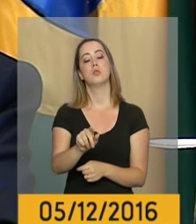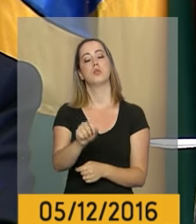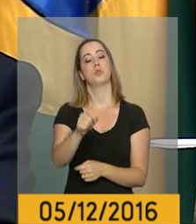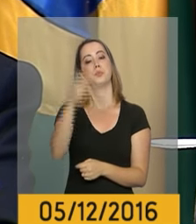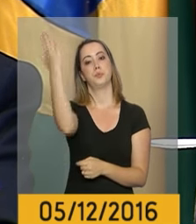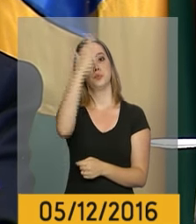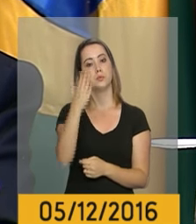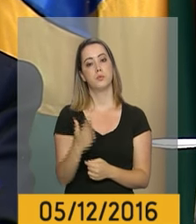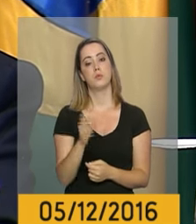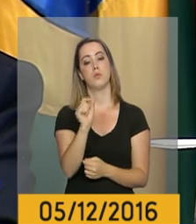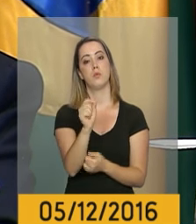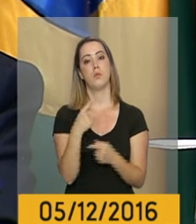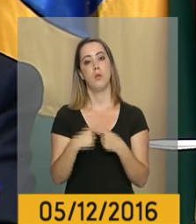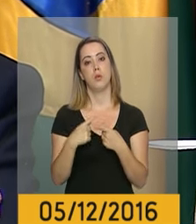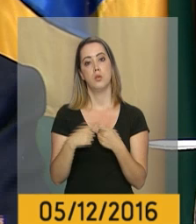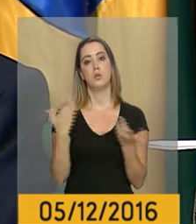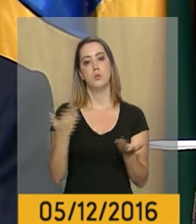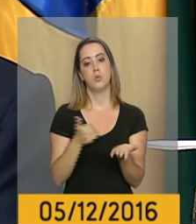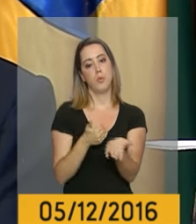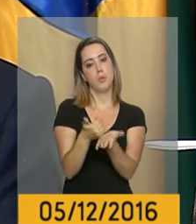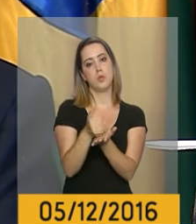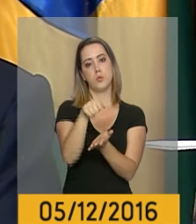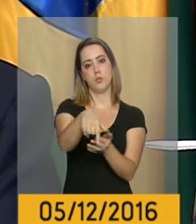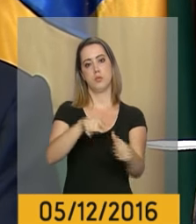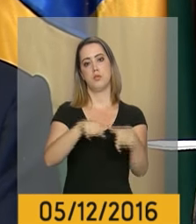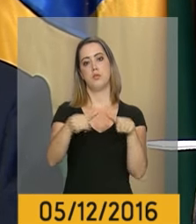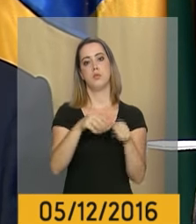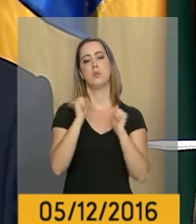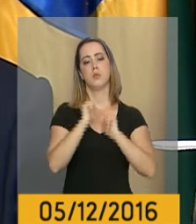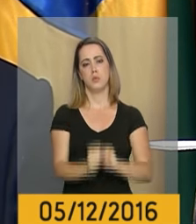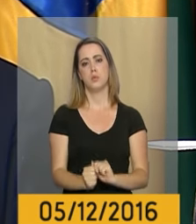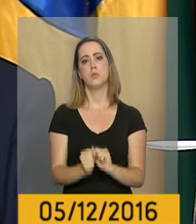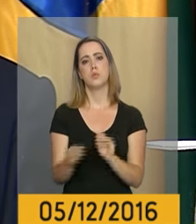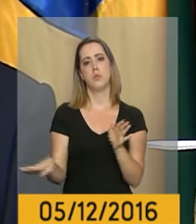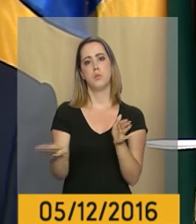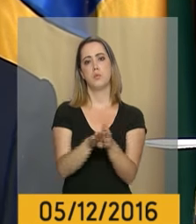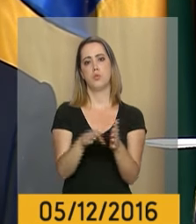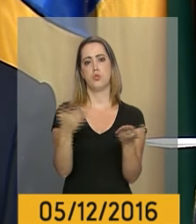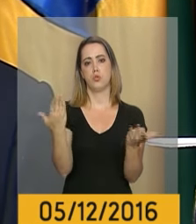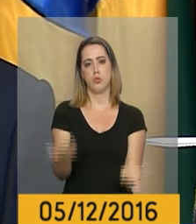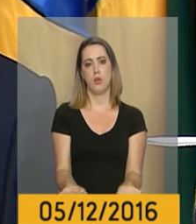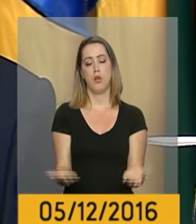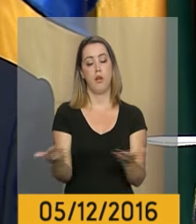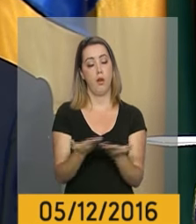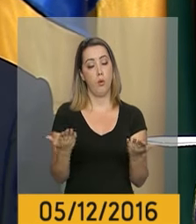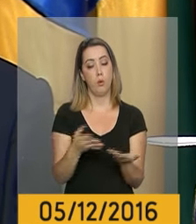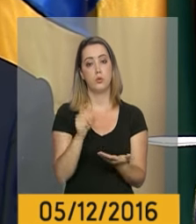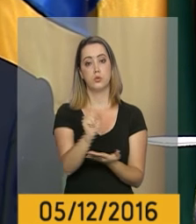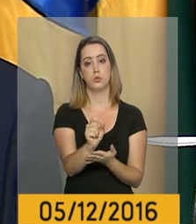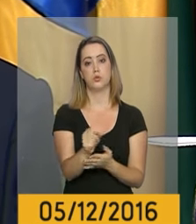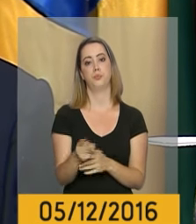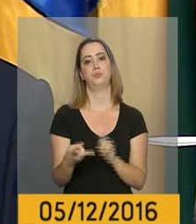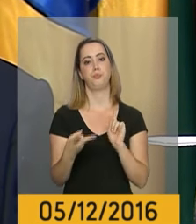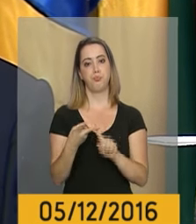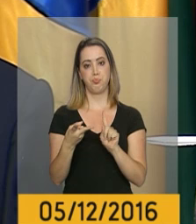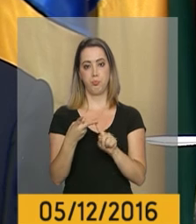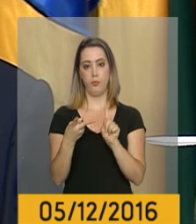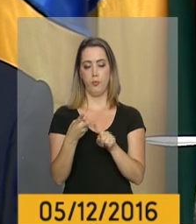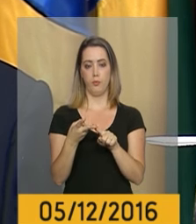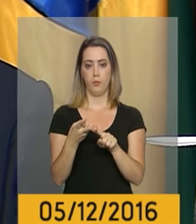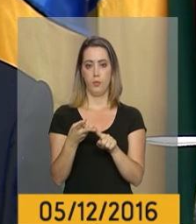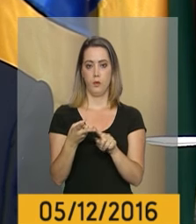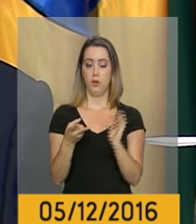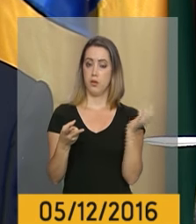República, porque foi a partir desse trabalho que nós pudemos chegar ao dia de hoje. Em segundo lugar, eu